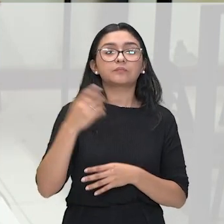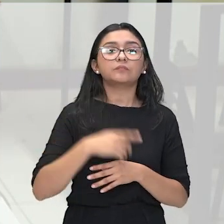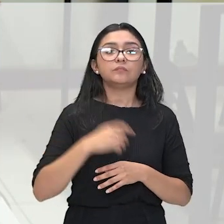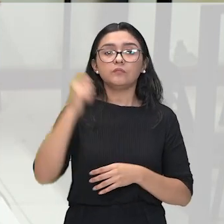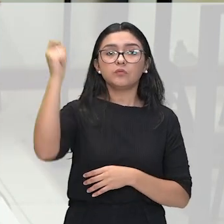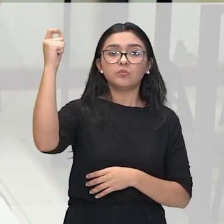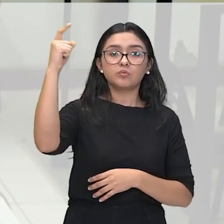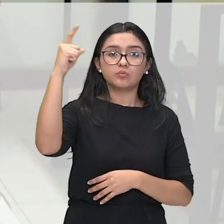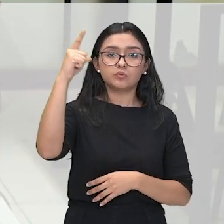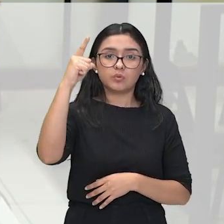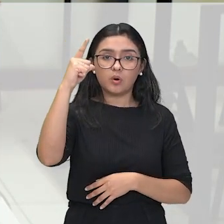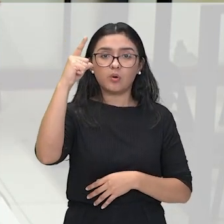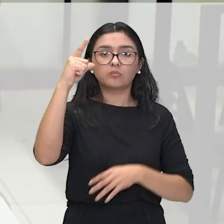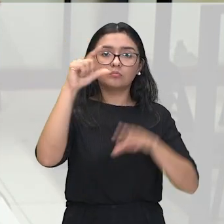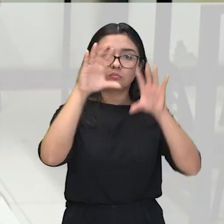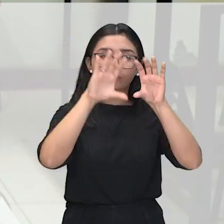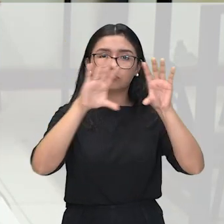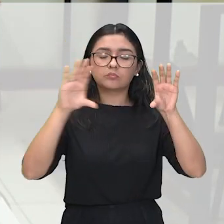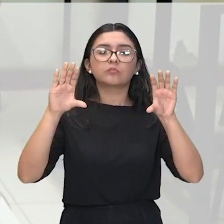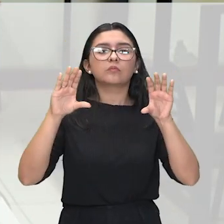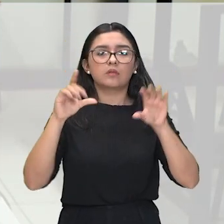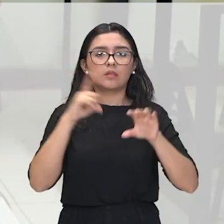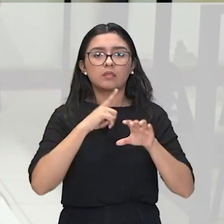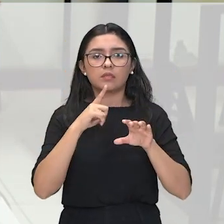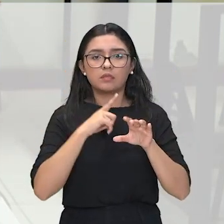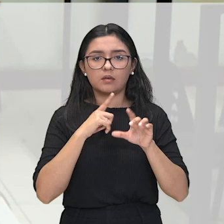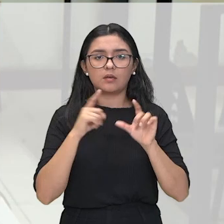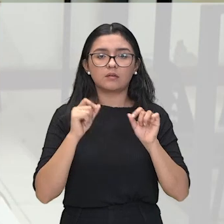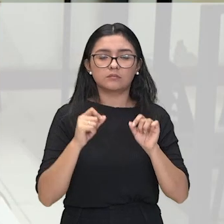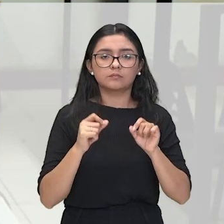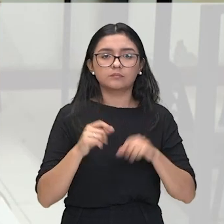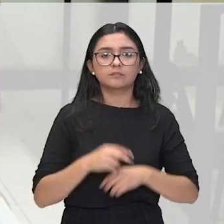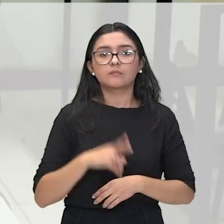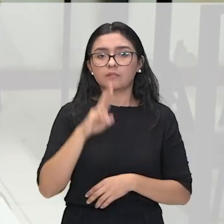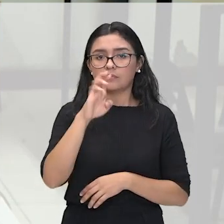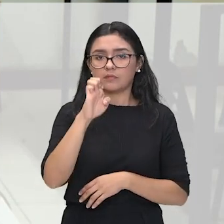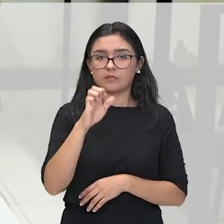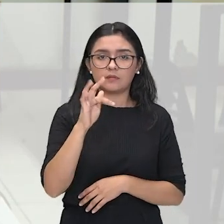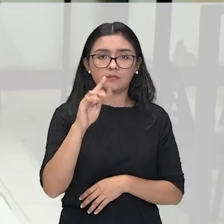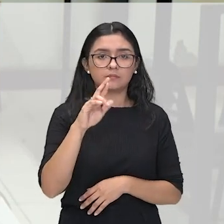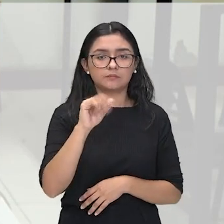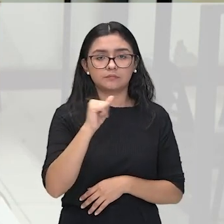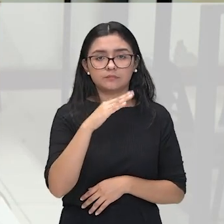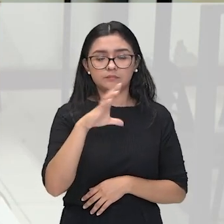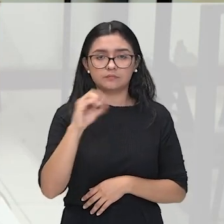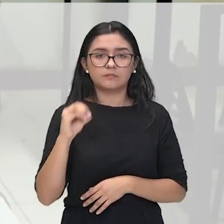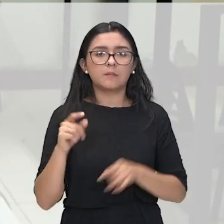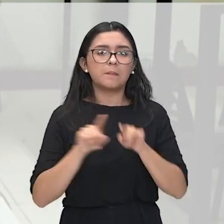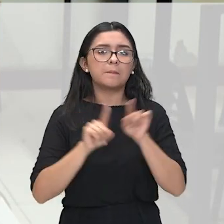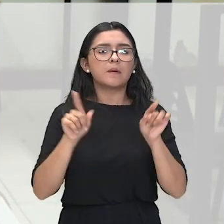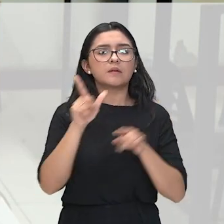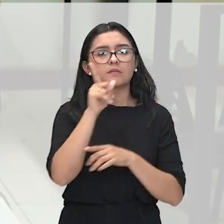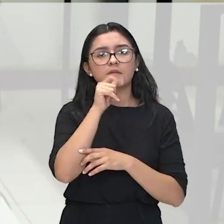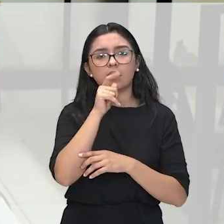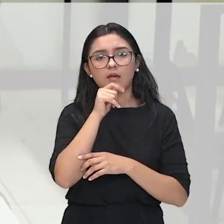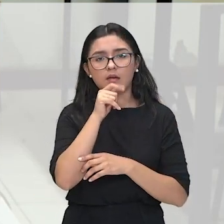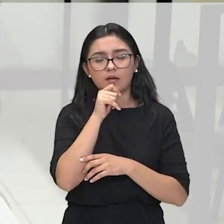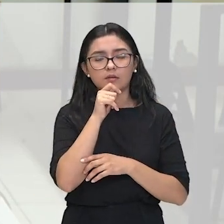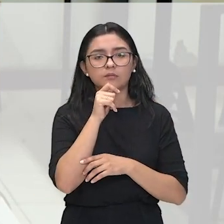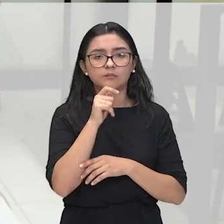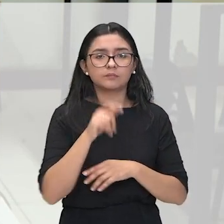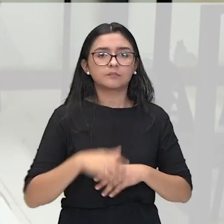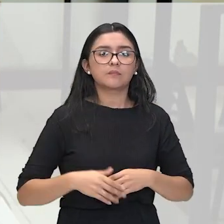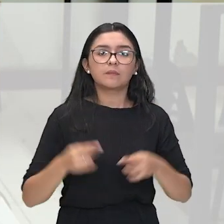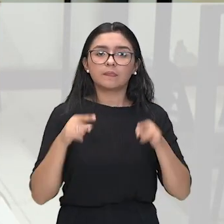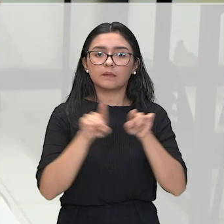chuva, ela sofre refração. Só que a água, assim como alguns materiais, o índice de